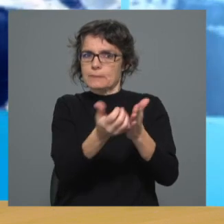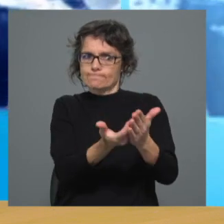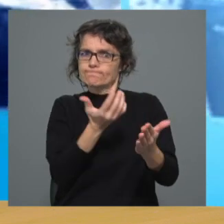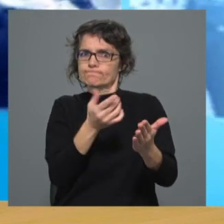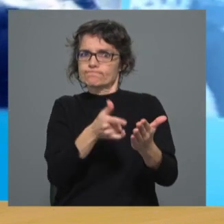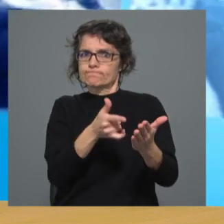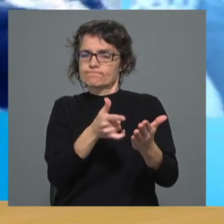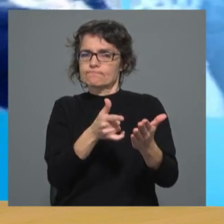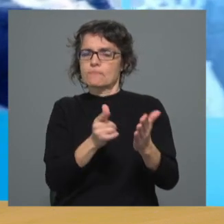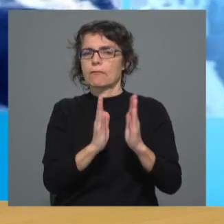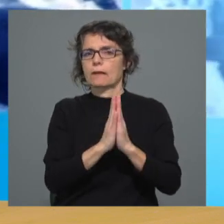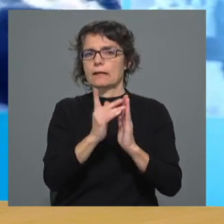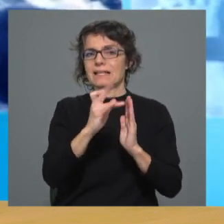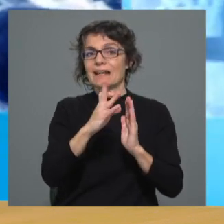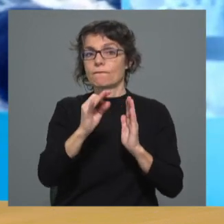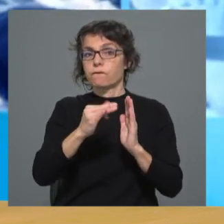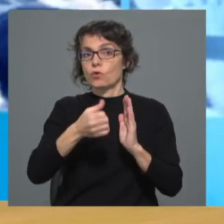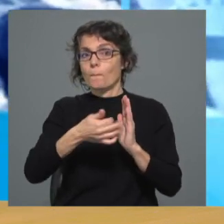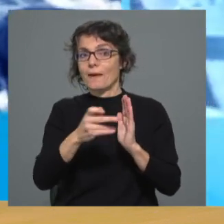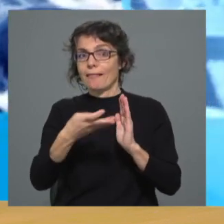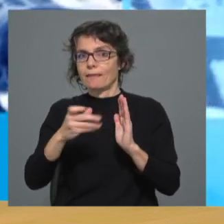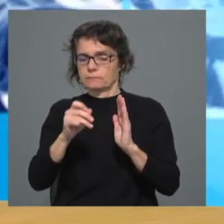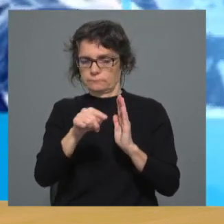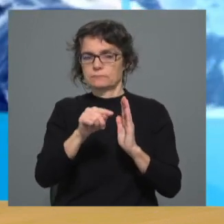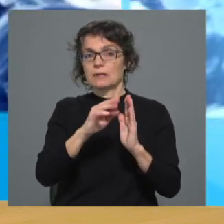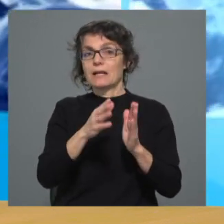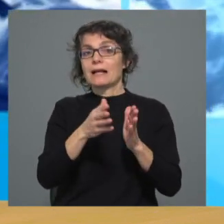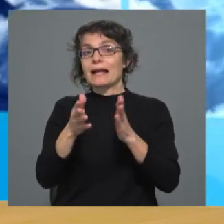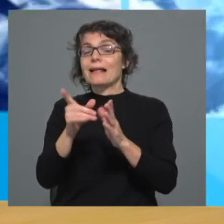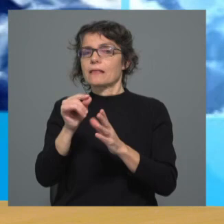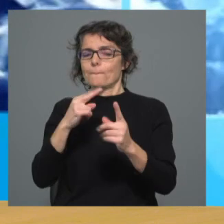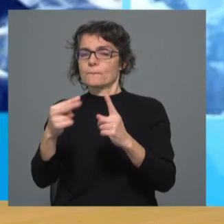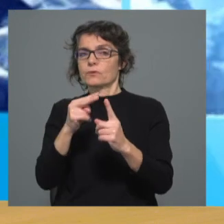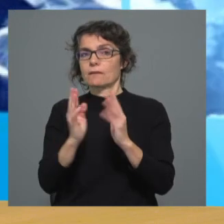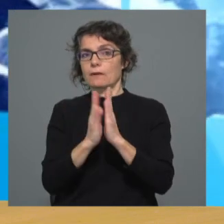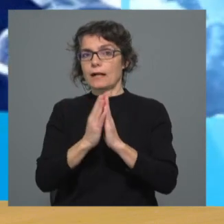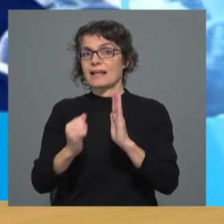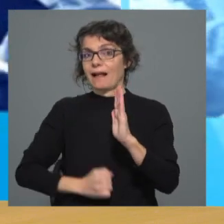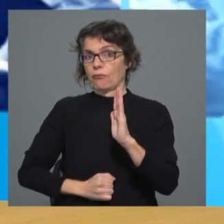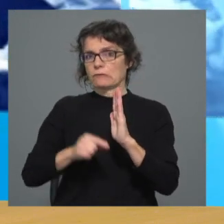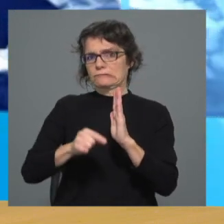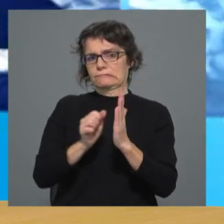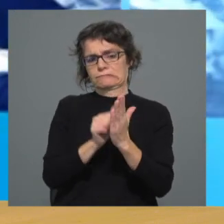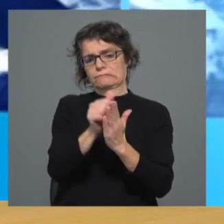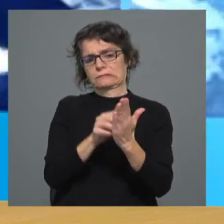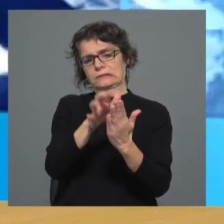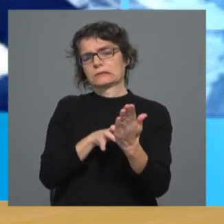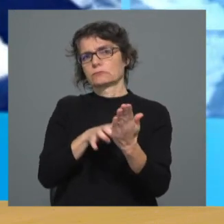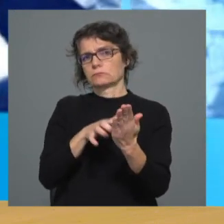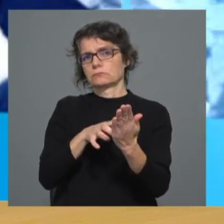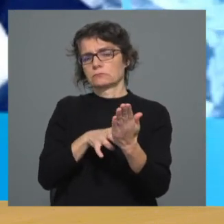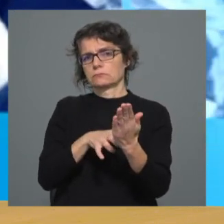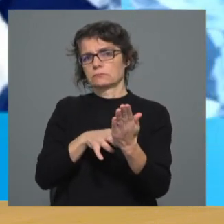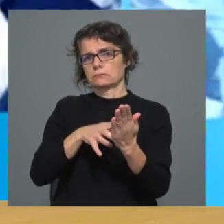igrejas reformadas, e um pouco a perspectiva da Igreja Católica, que fazia da Escritura uma realidade